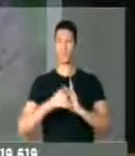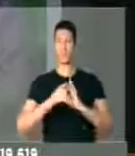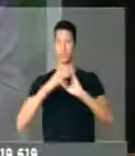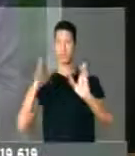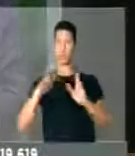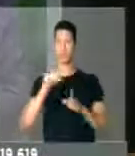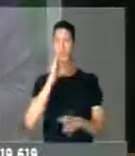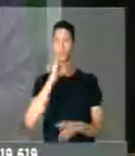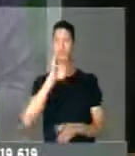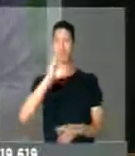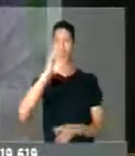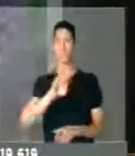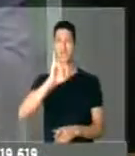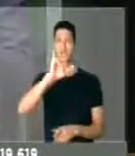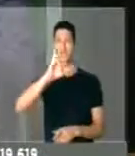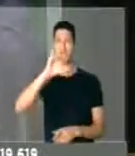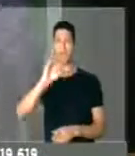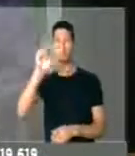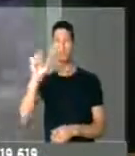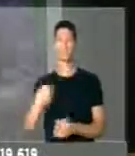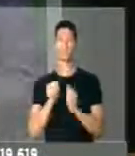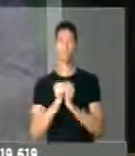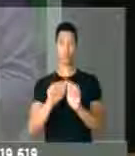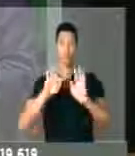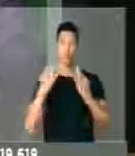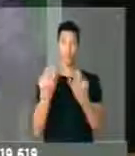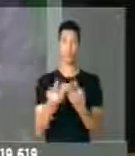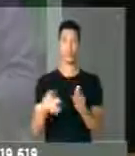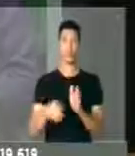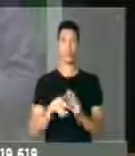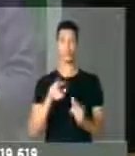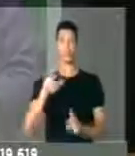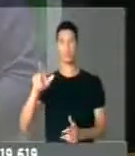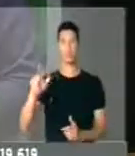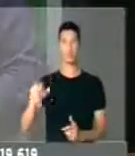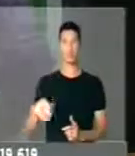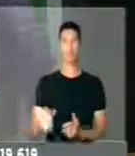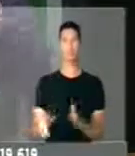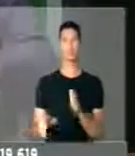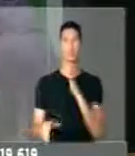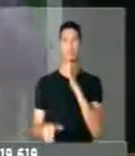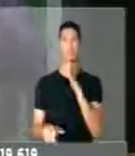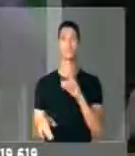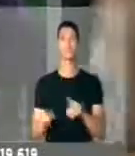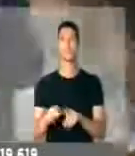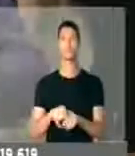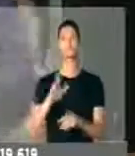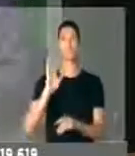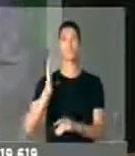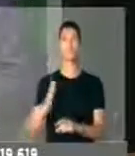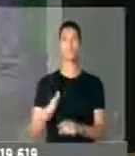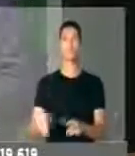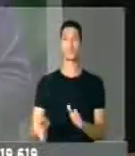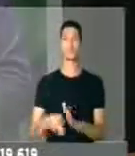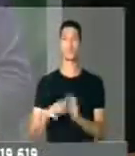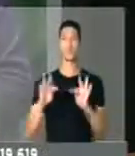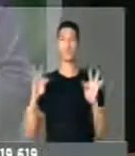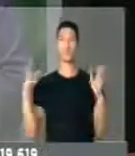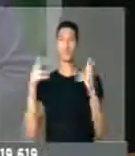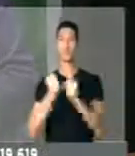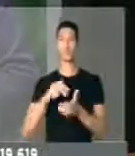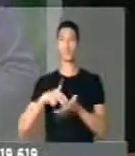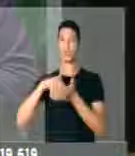democrática no exílio. Ele e sua família e sua irmã são conhecidos e foram conhecidos de toda